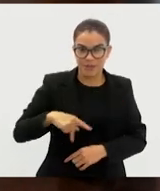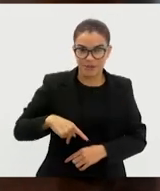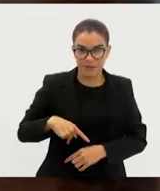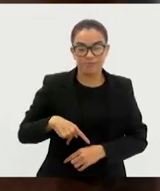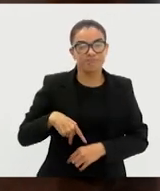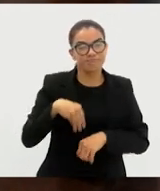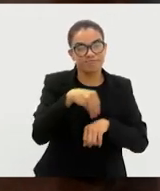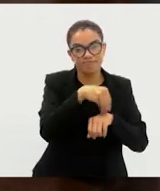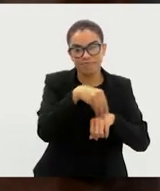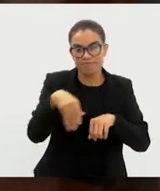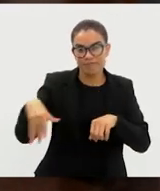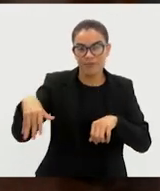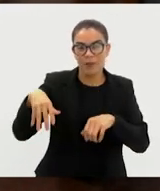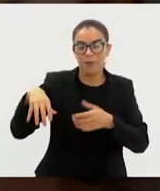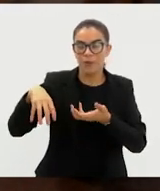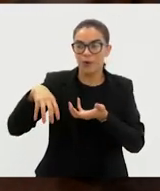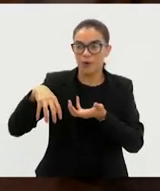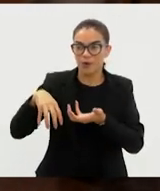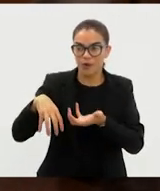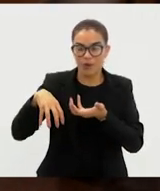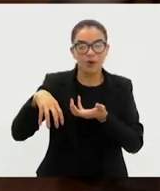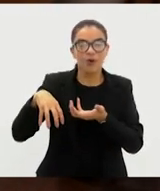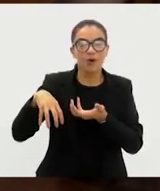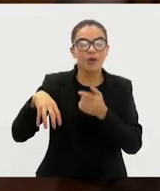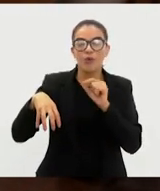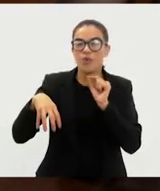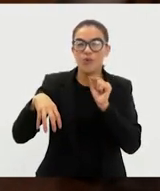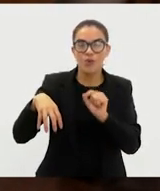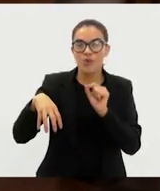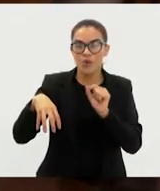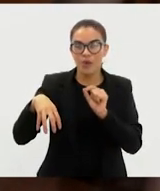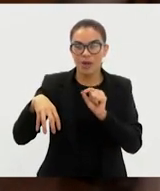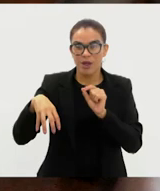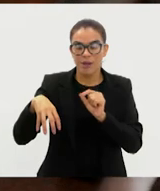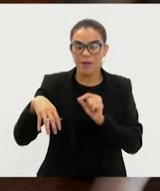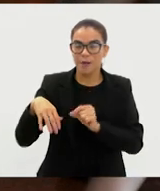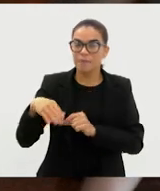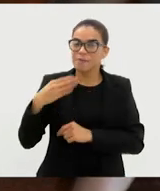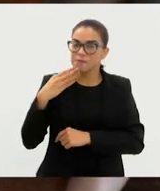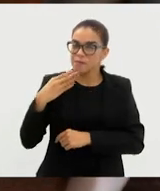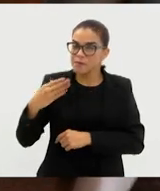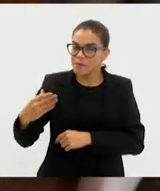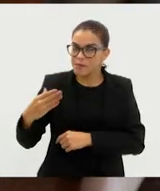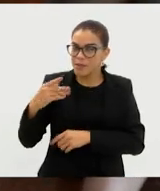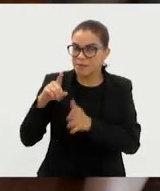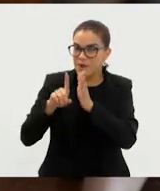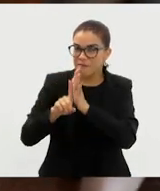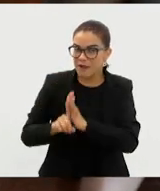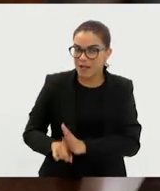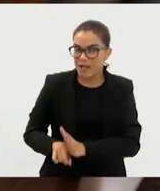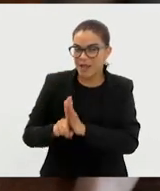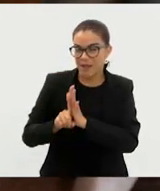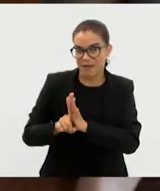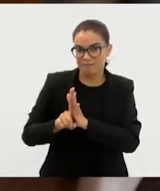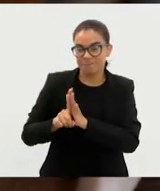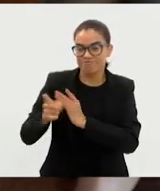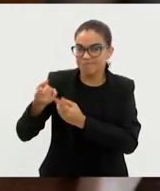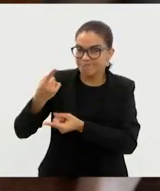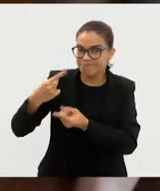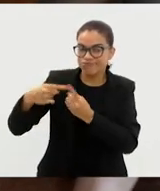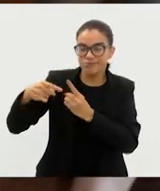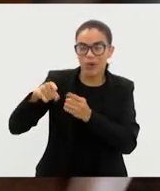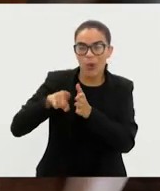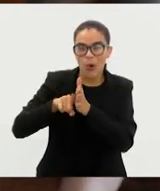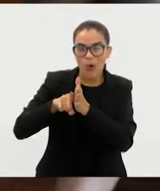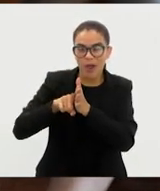Congresso Nacional, revendo, né, o regime de recuperação fiscal. E é